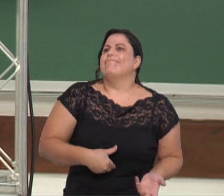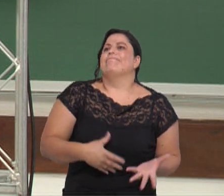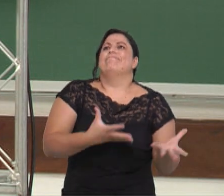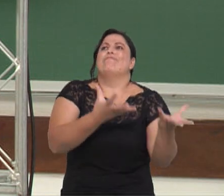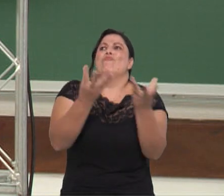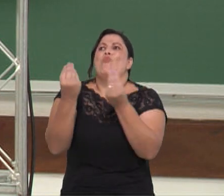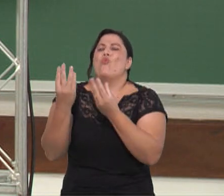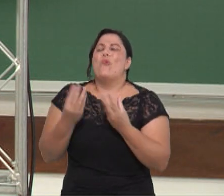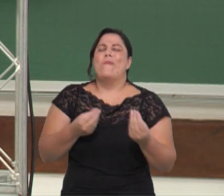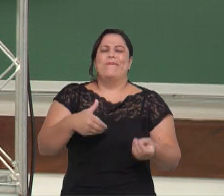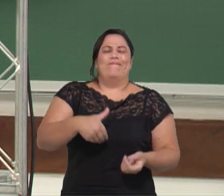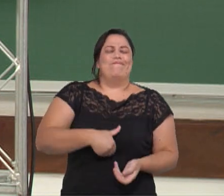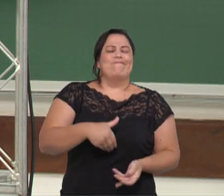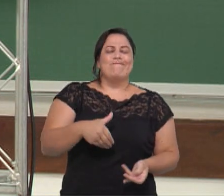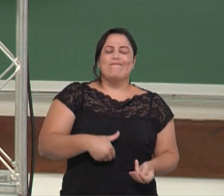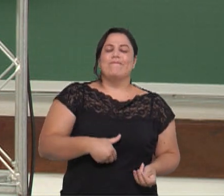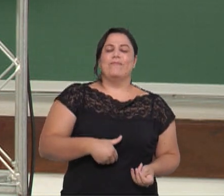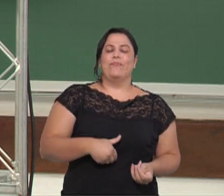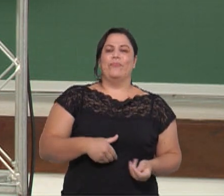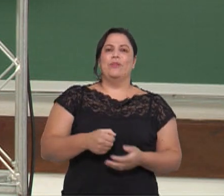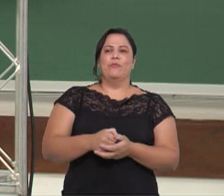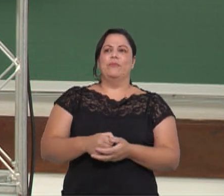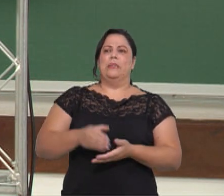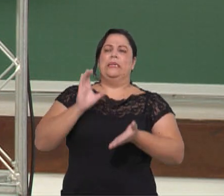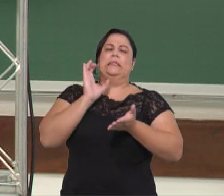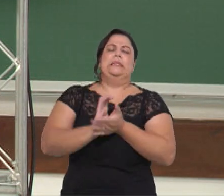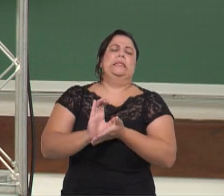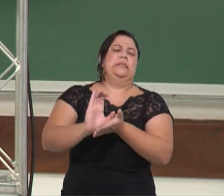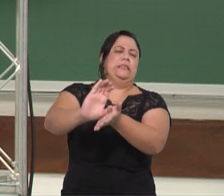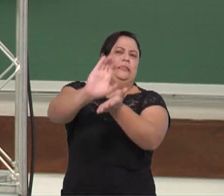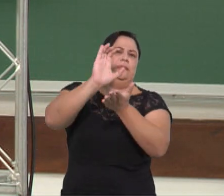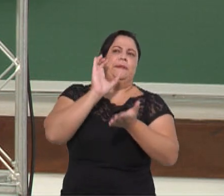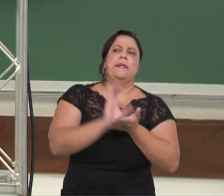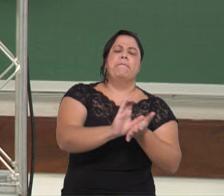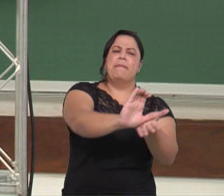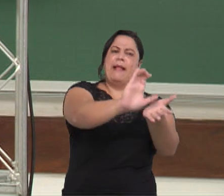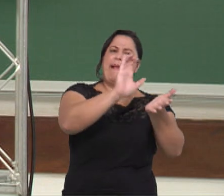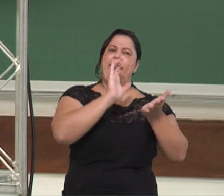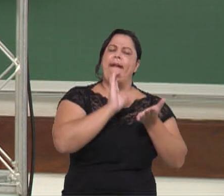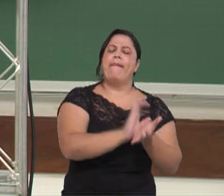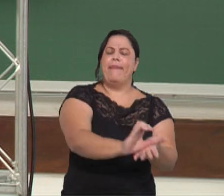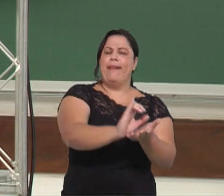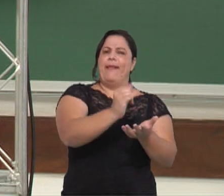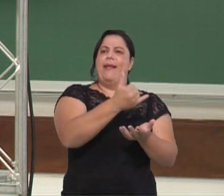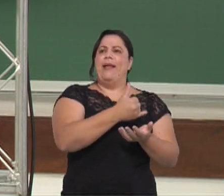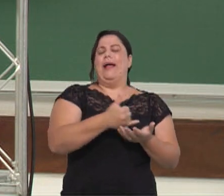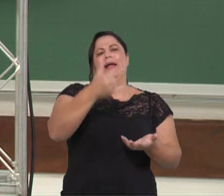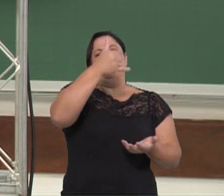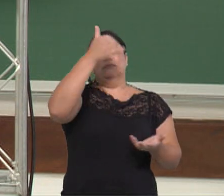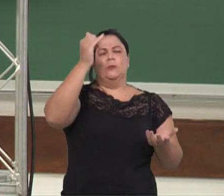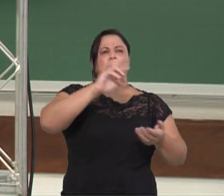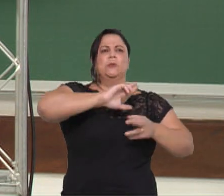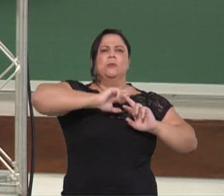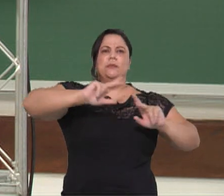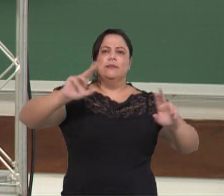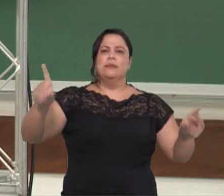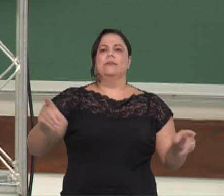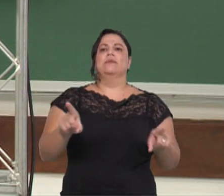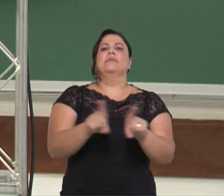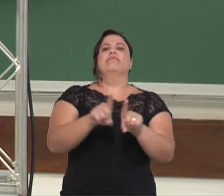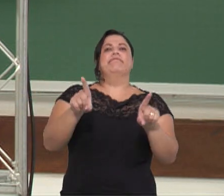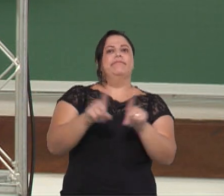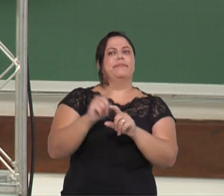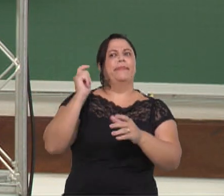pela cobrança de impostos, tanto do feudo, do clero, quanto da nobreza e também do dízimo cobrado pelo